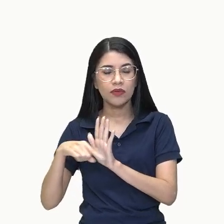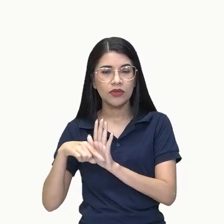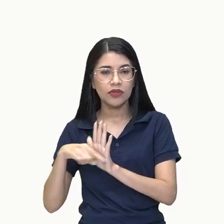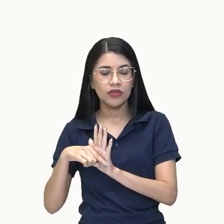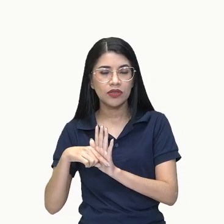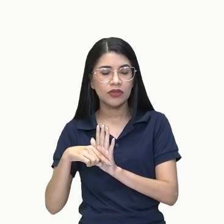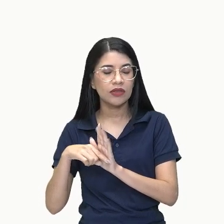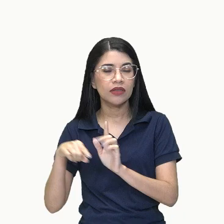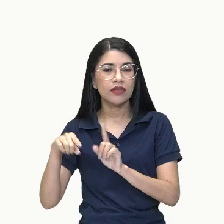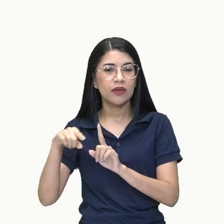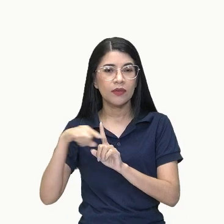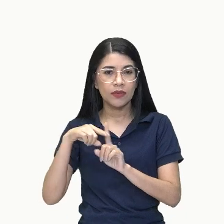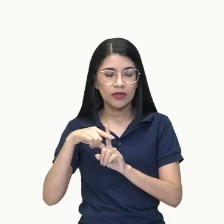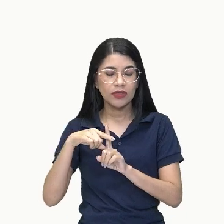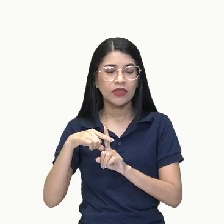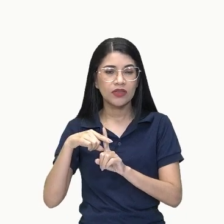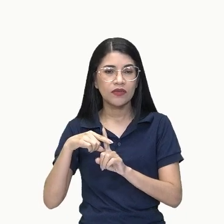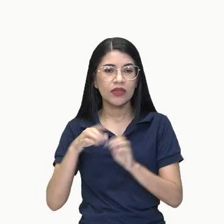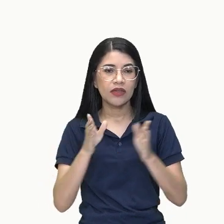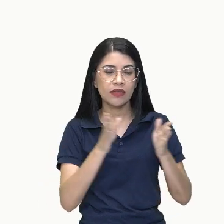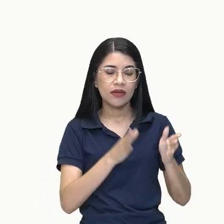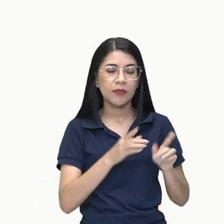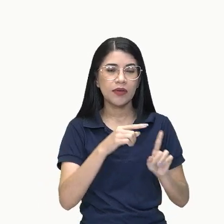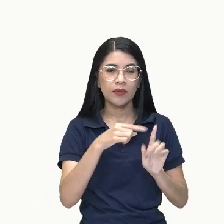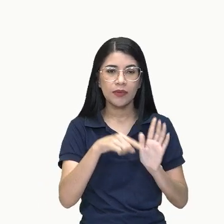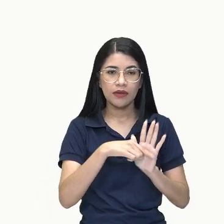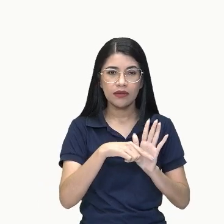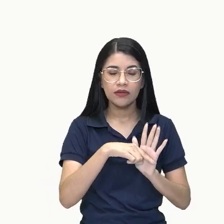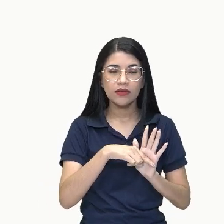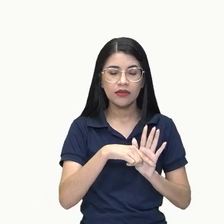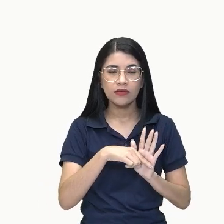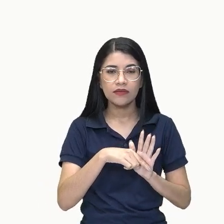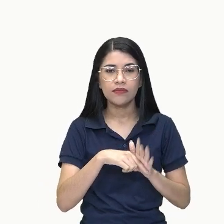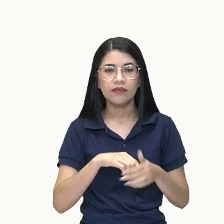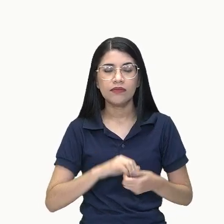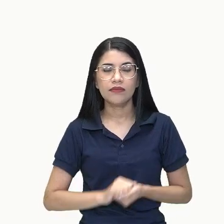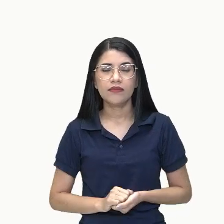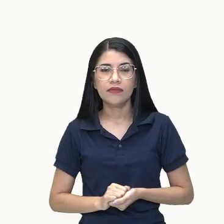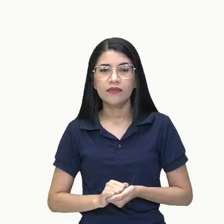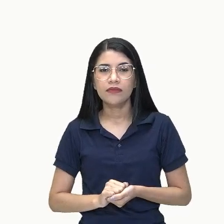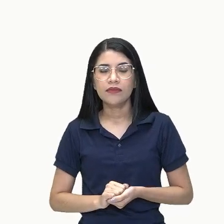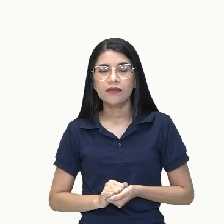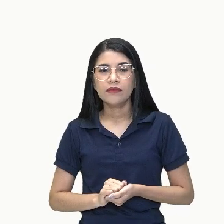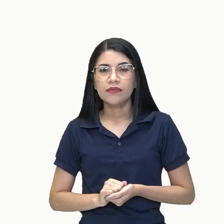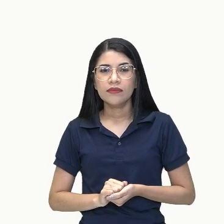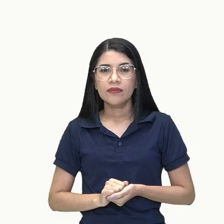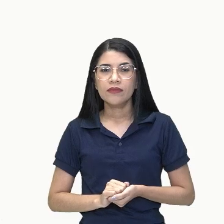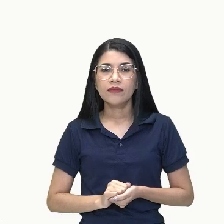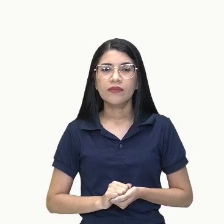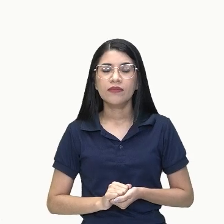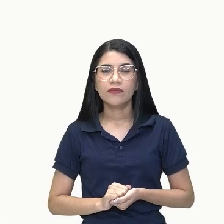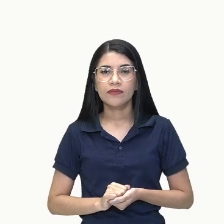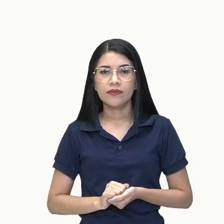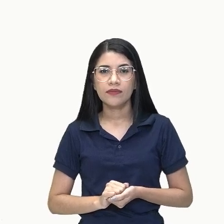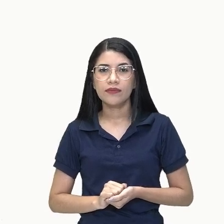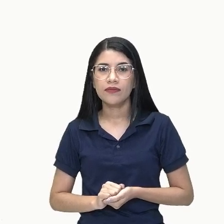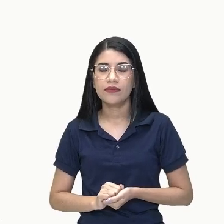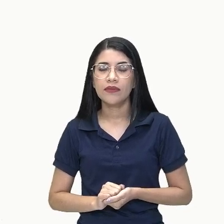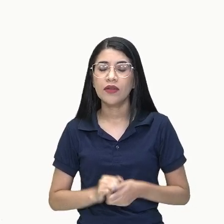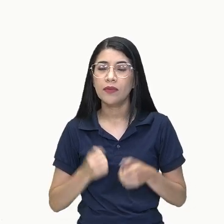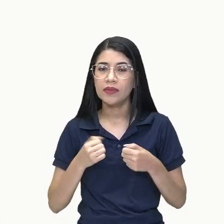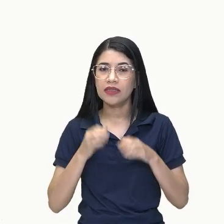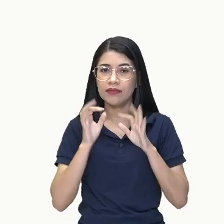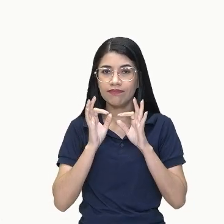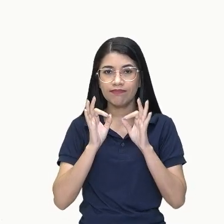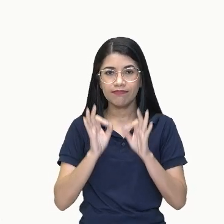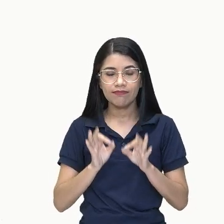positivos e que de lá, qual lado fica a representação dos números negativos, tudo bem? Só esteja bem atento a